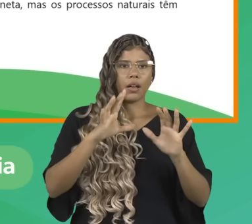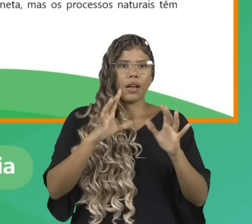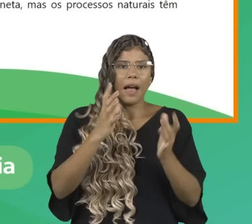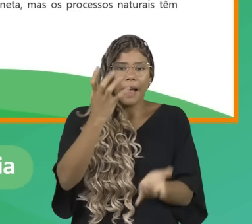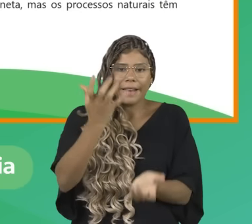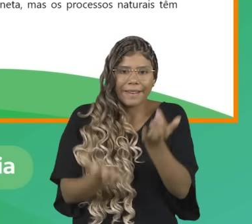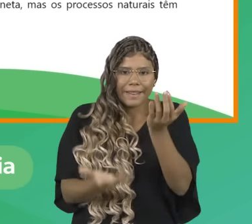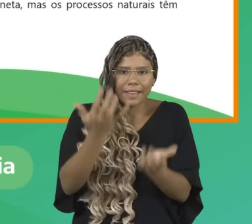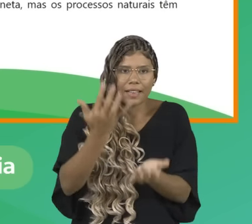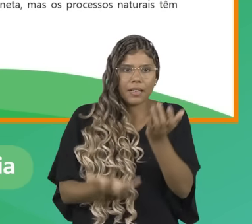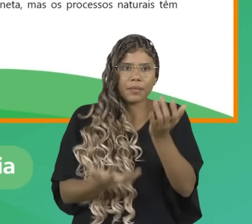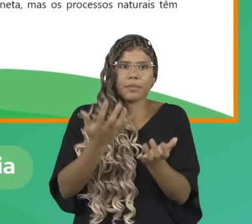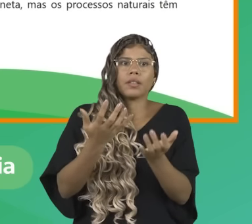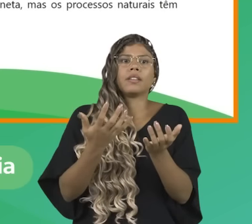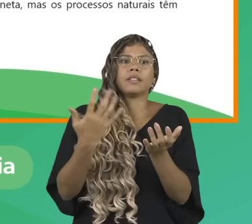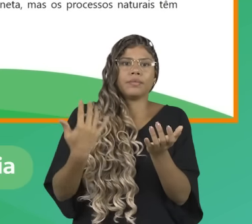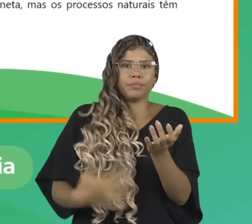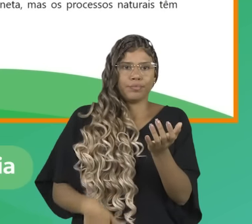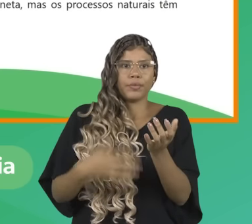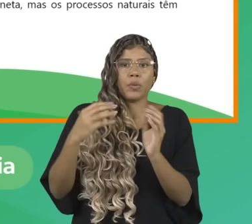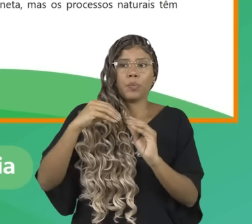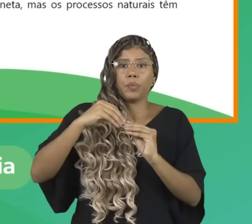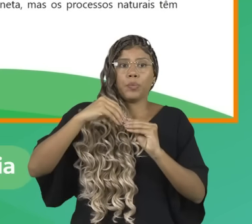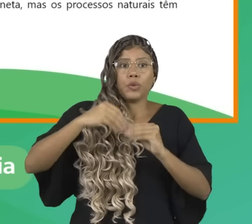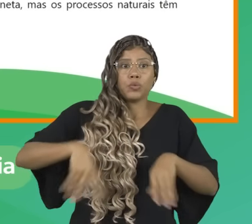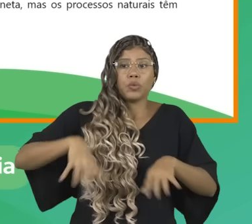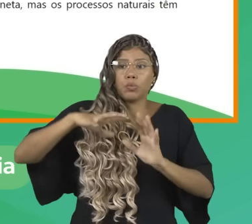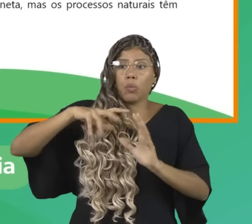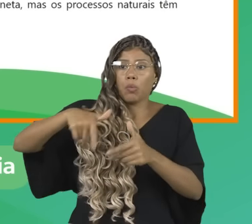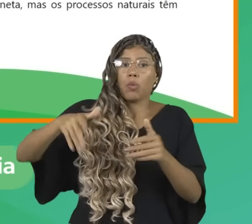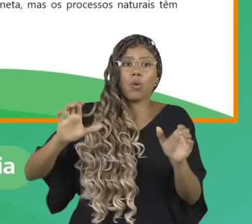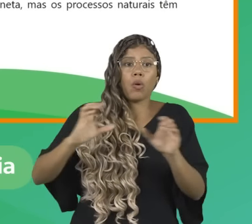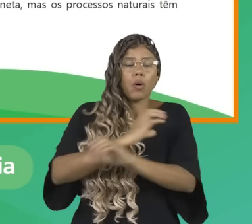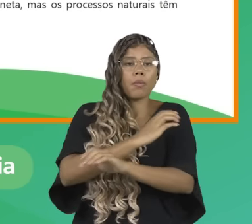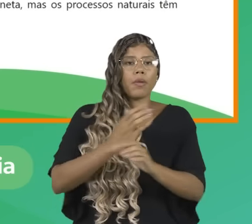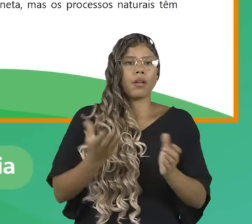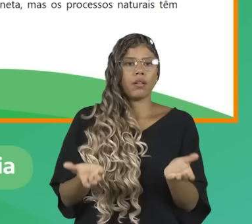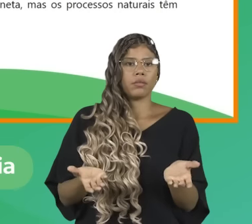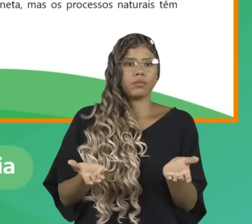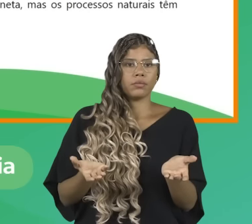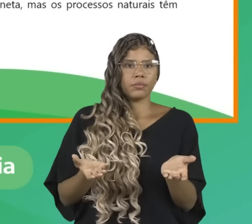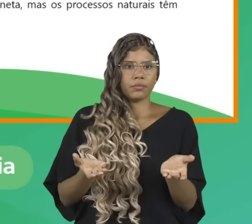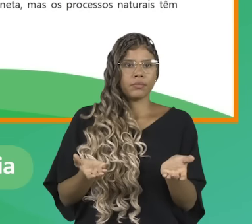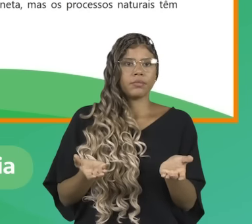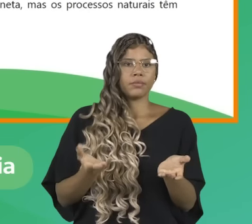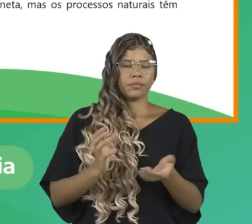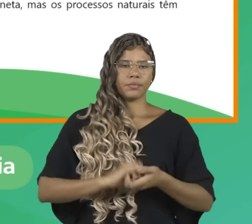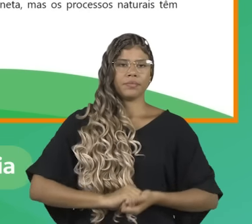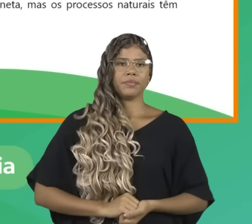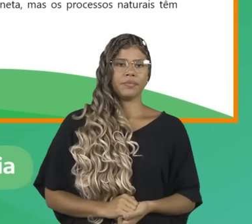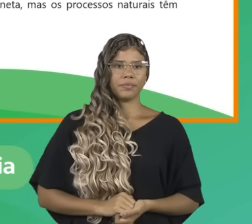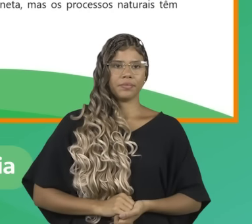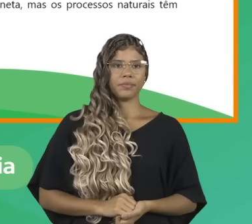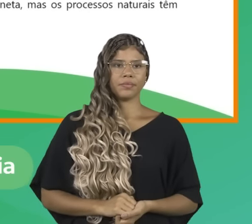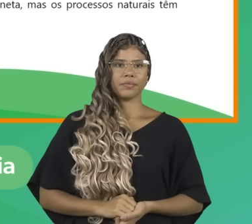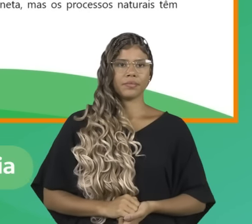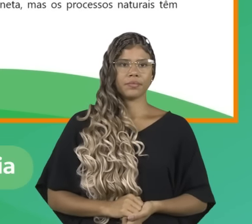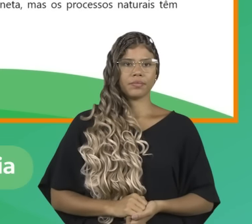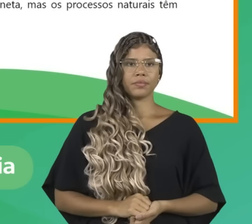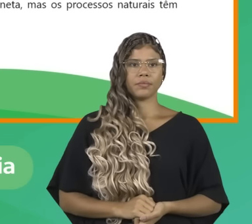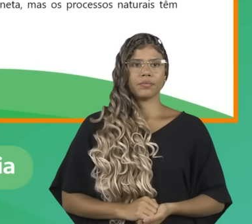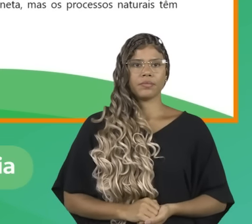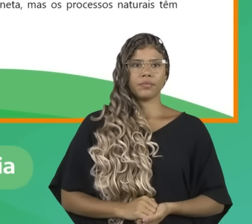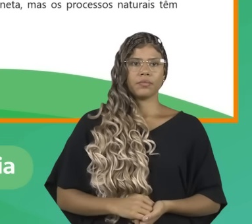Então, quando o homem afeta o planeta, esses parâmetros de fato são globais, enquanto que os processos de regeneração do meio e